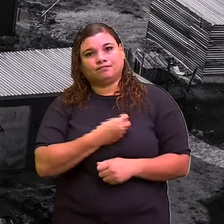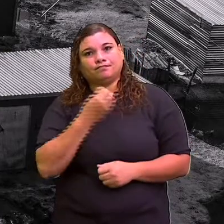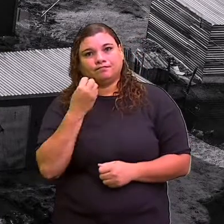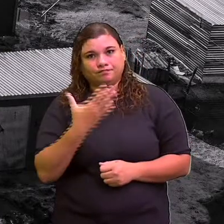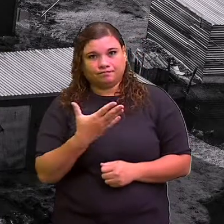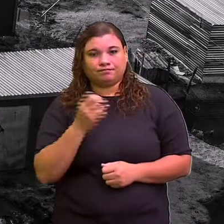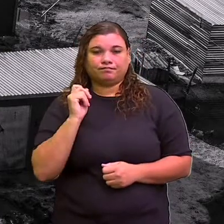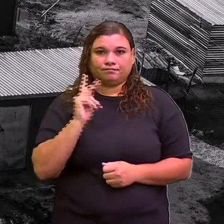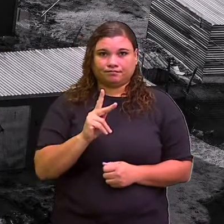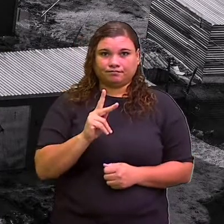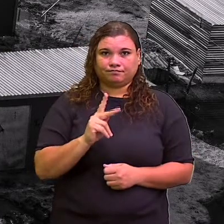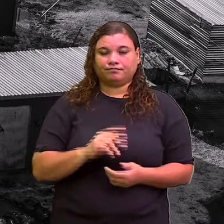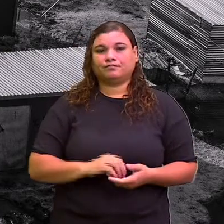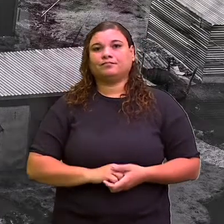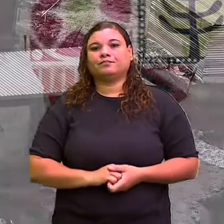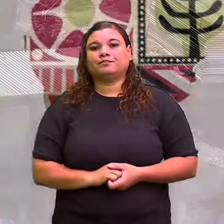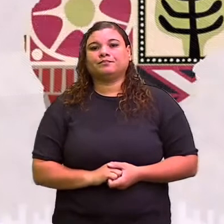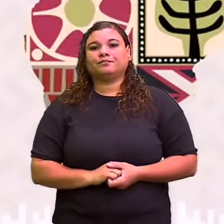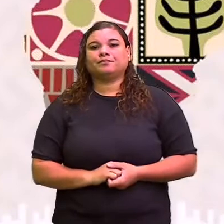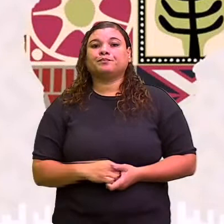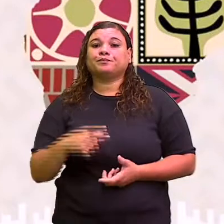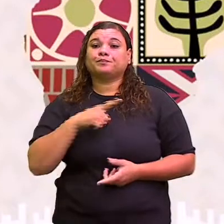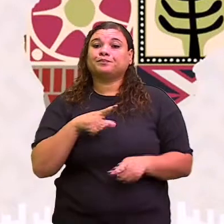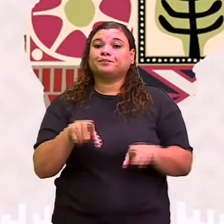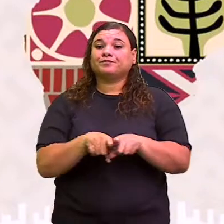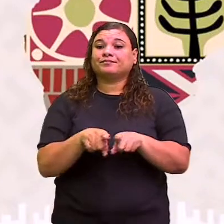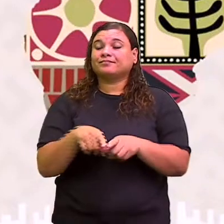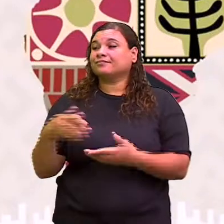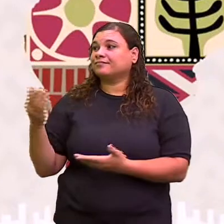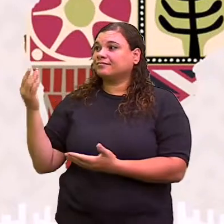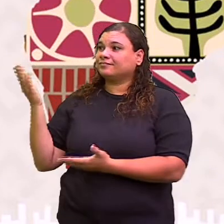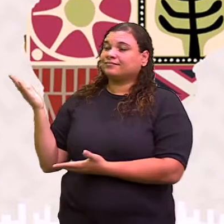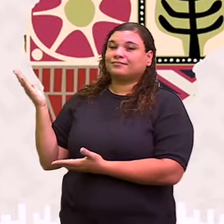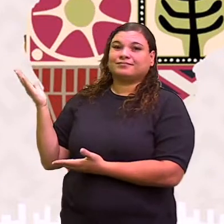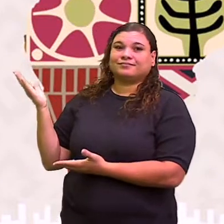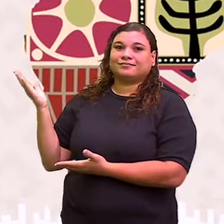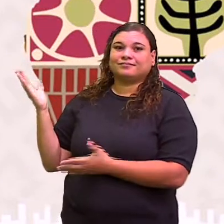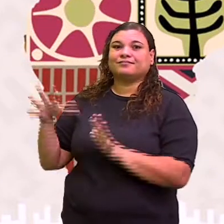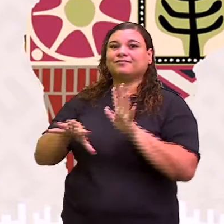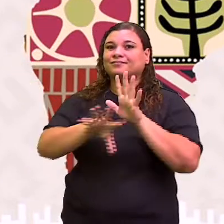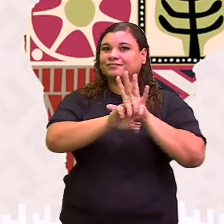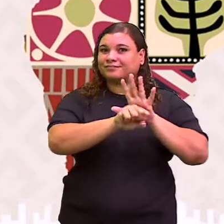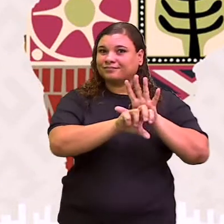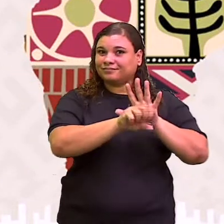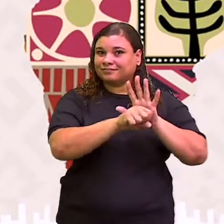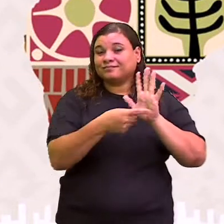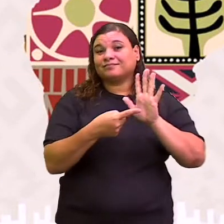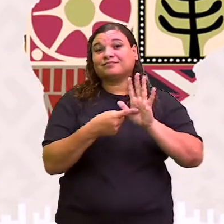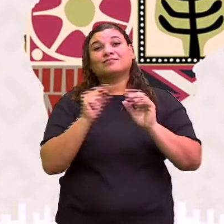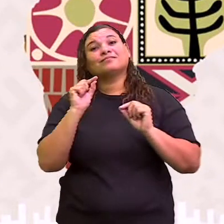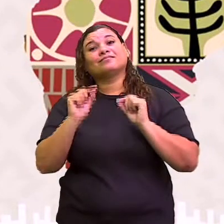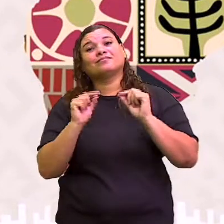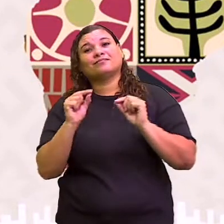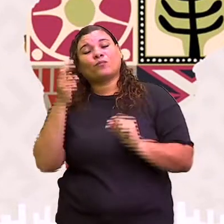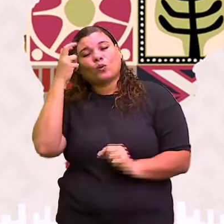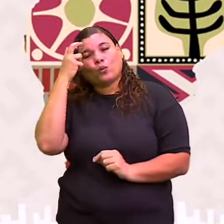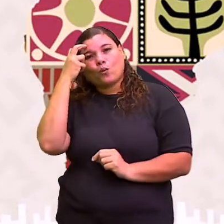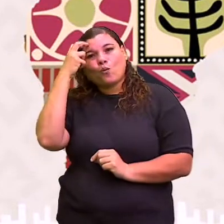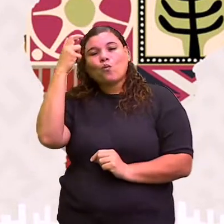Ok? Nós temos ainda uma foto para mostrar para a gente sobre a cultura africana. E olha